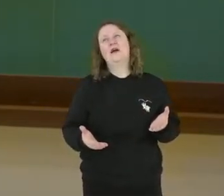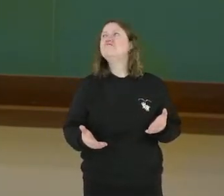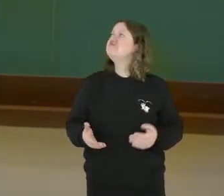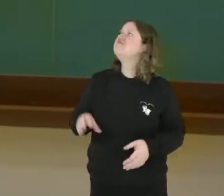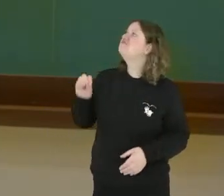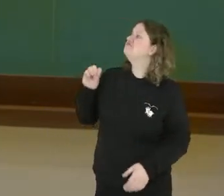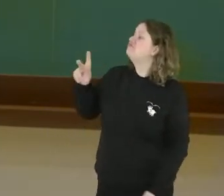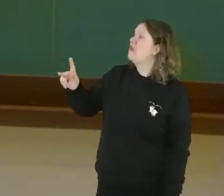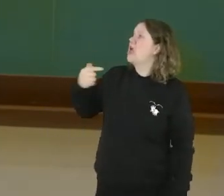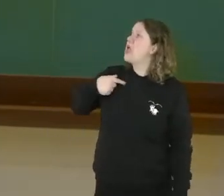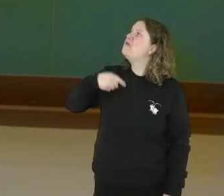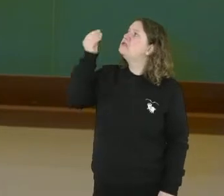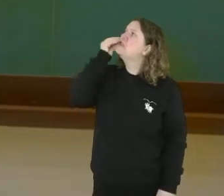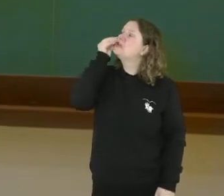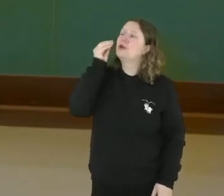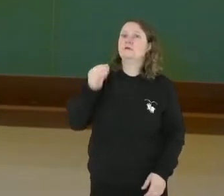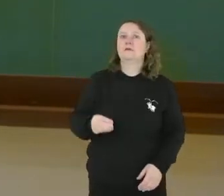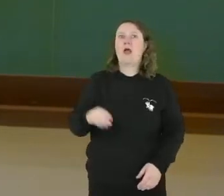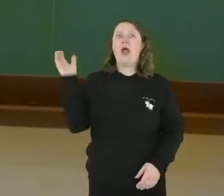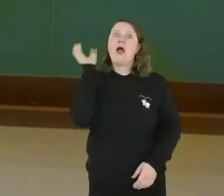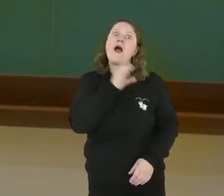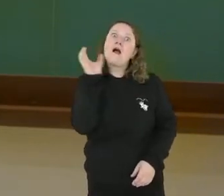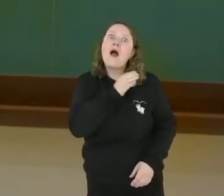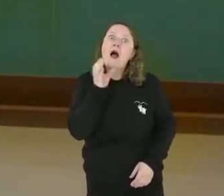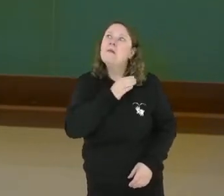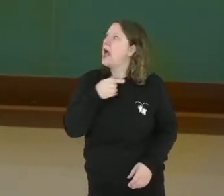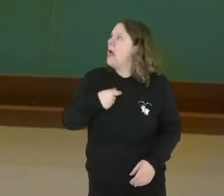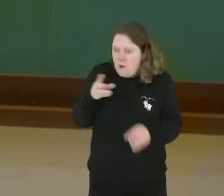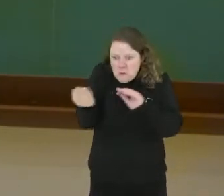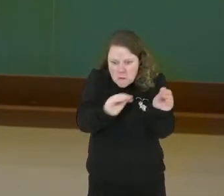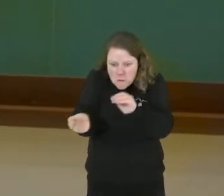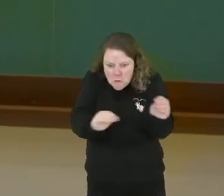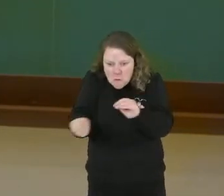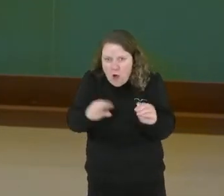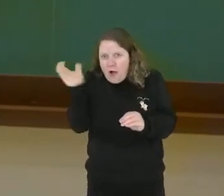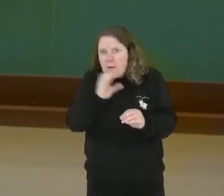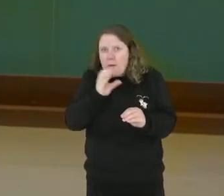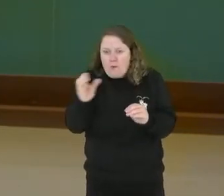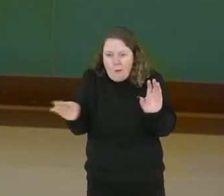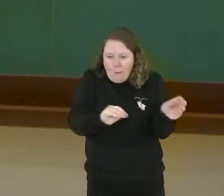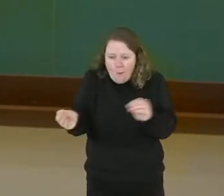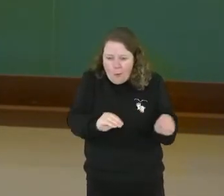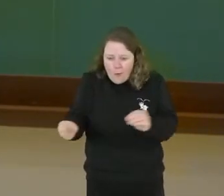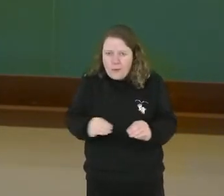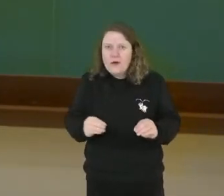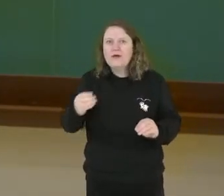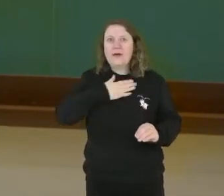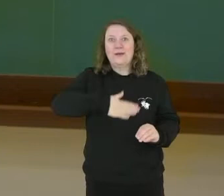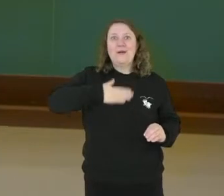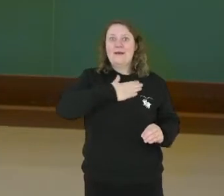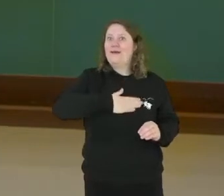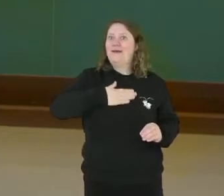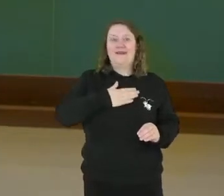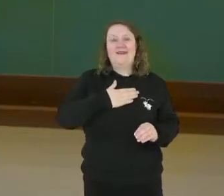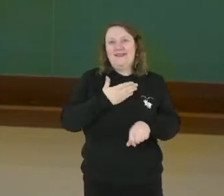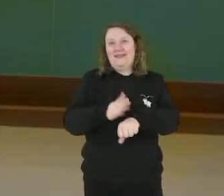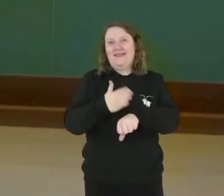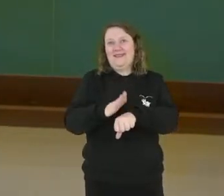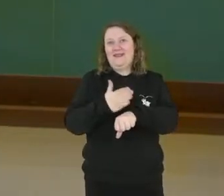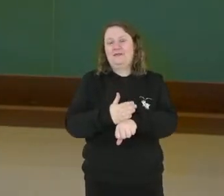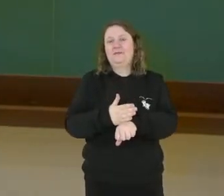bom. Possui rápida desenvoltura em atividades. Então, faz rápido, faz aquela monta, desmonta muito rápido, muitas vezes.